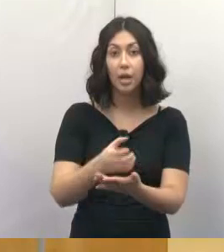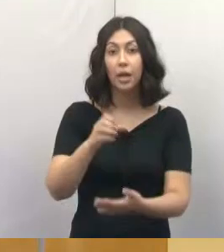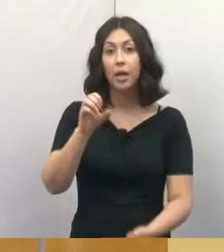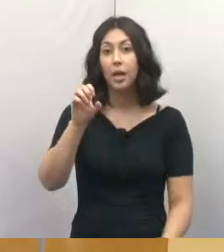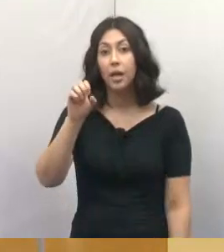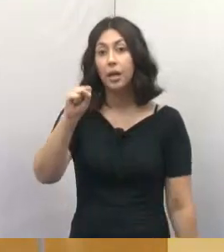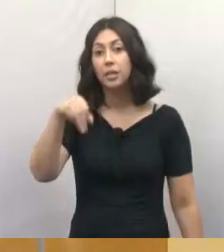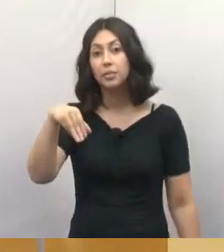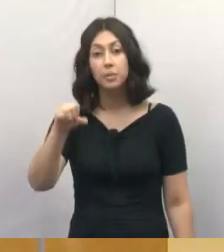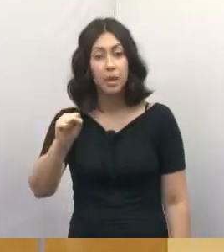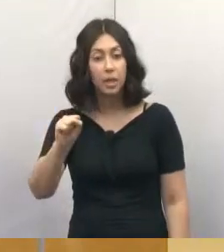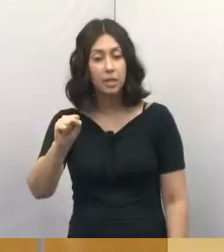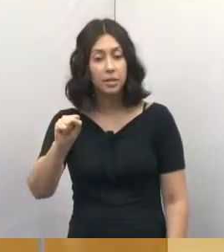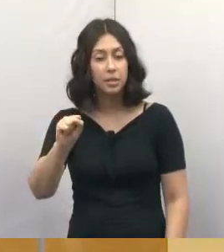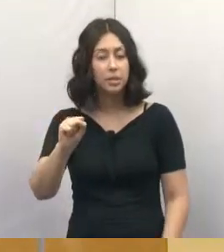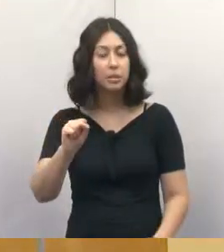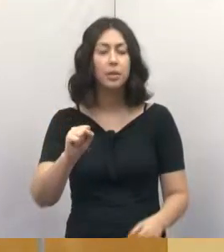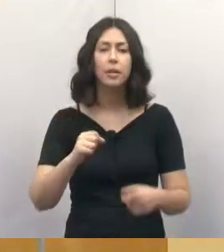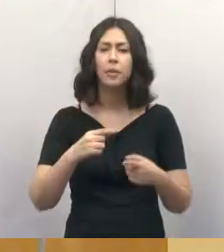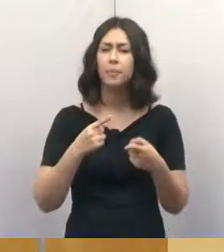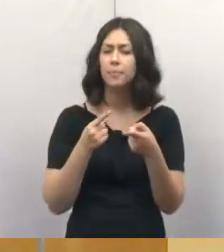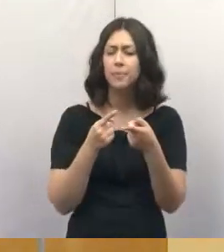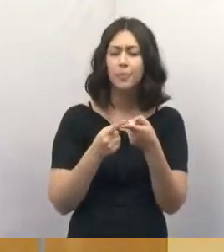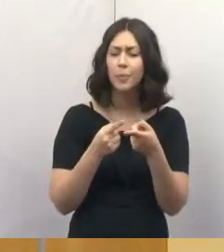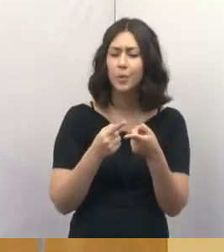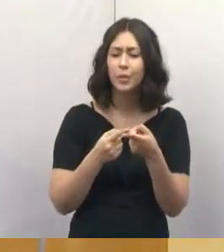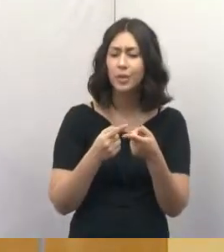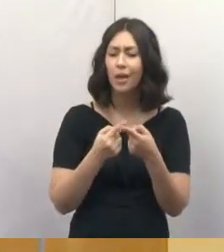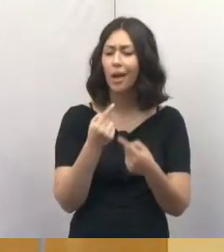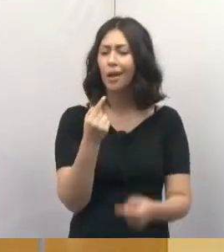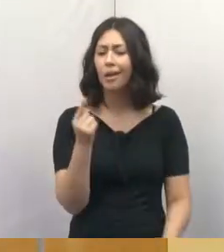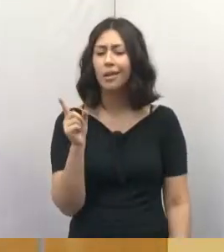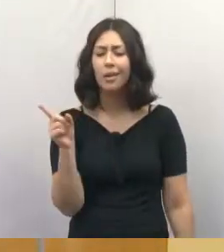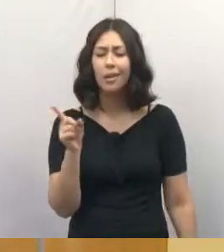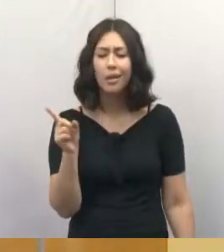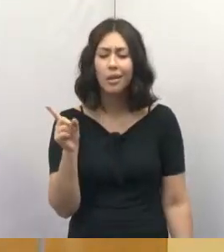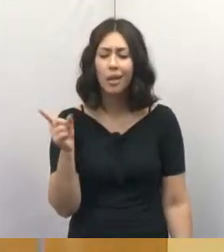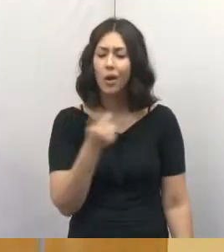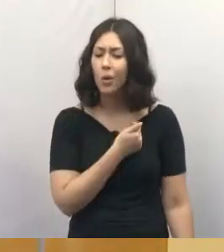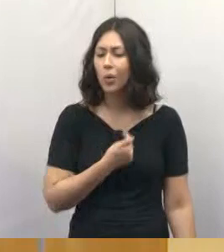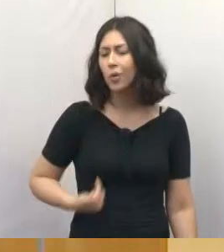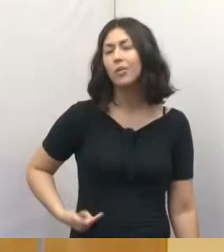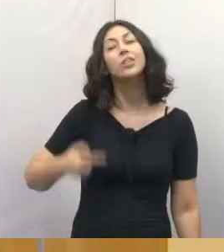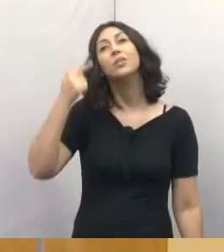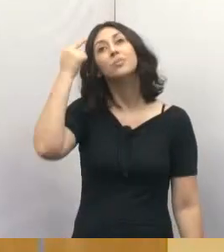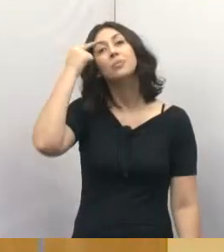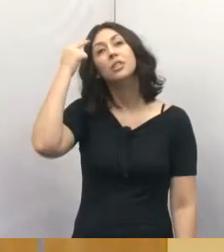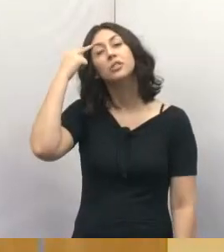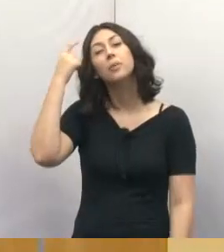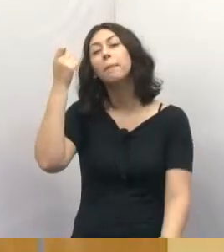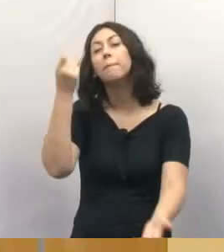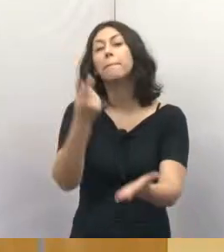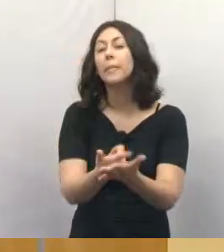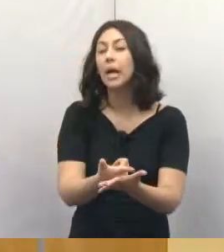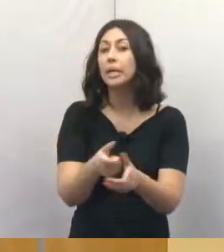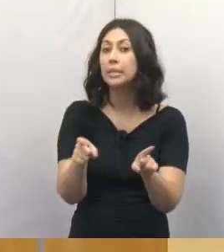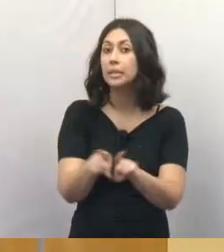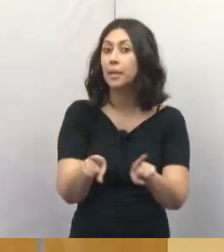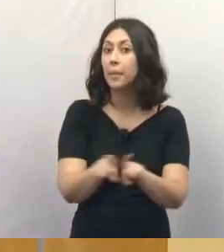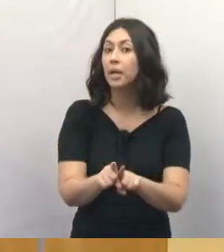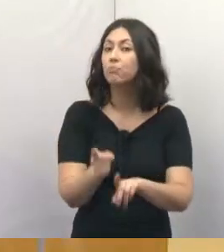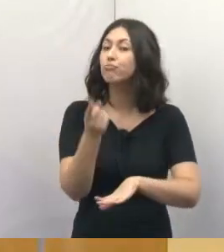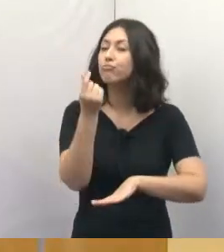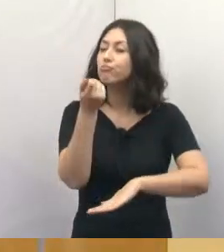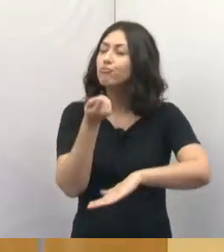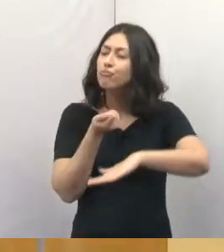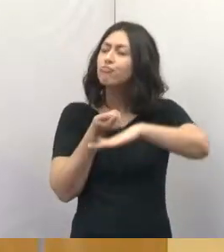SMS. E por que que o governo local, lá em Moçambique, pensou nessa possibilidade e investiu pesadamente para